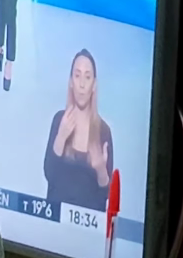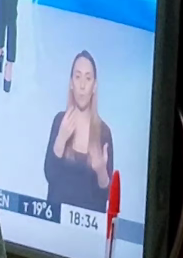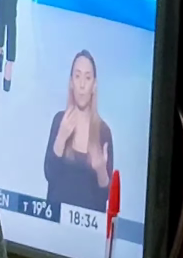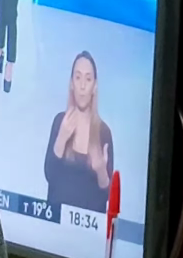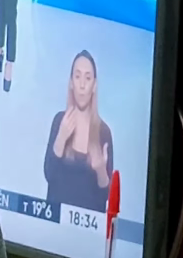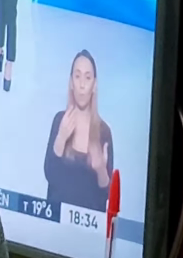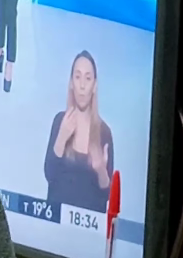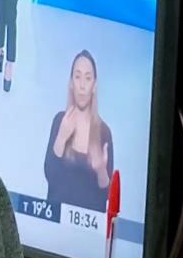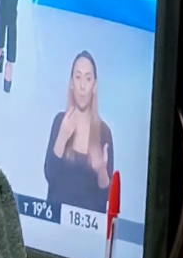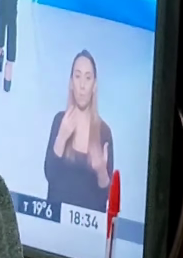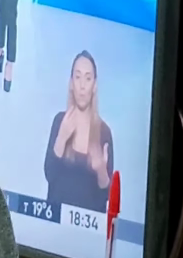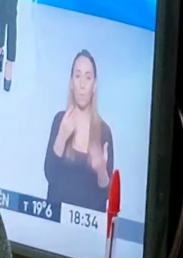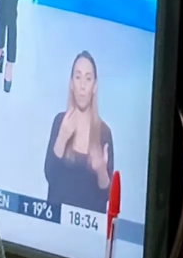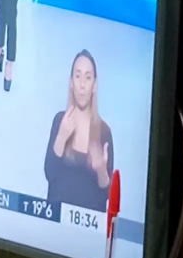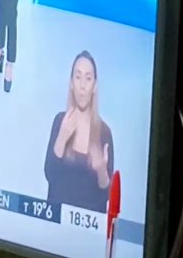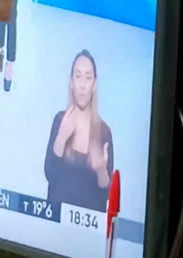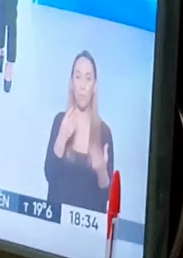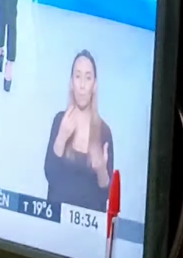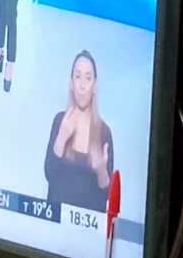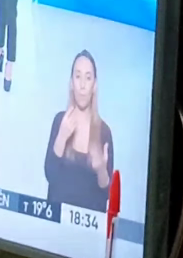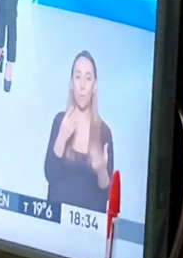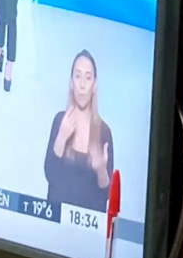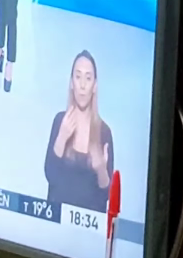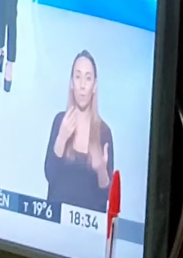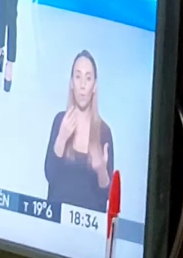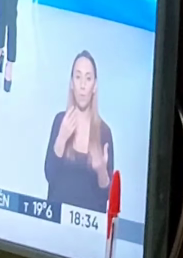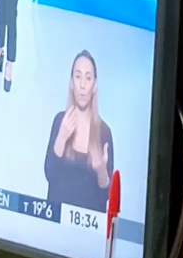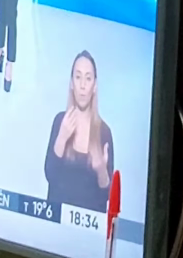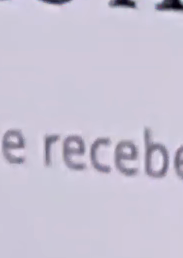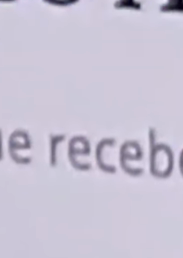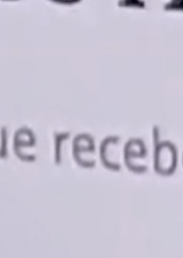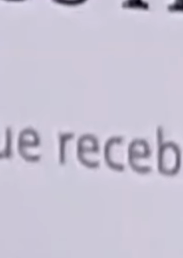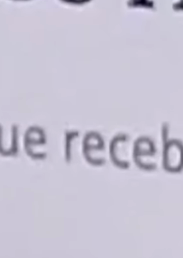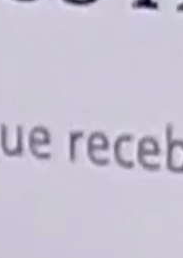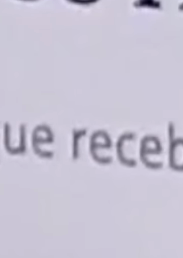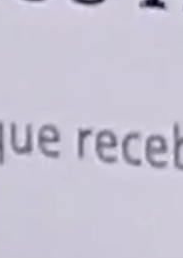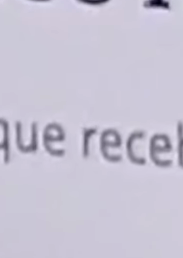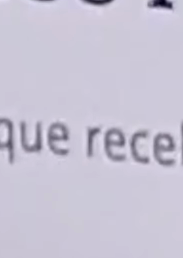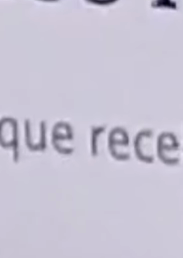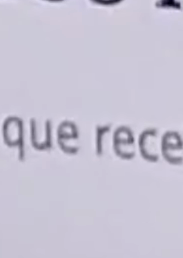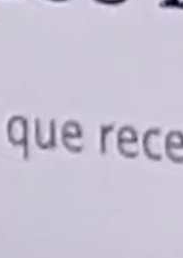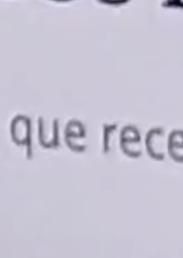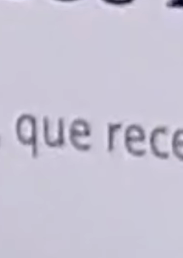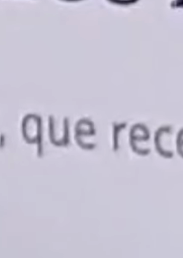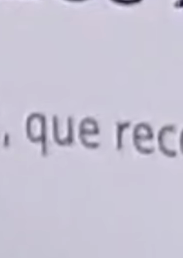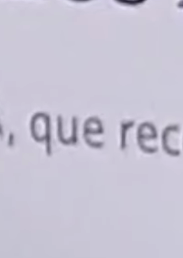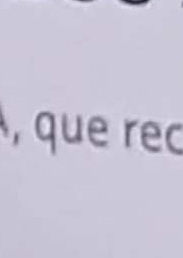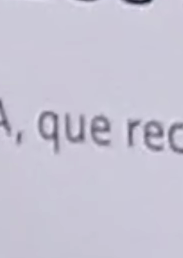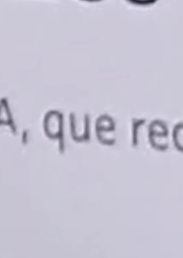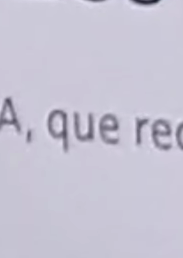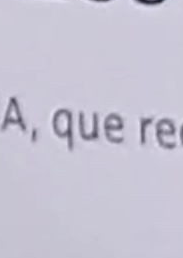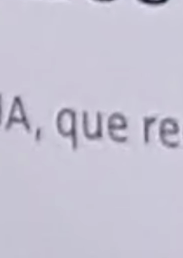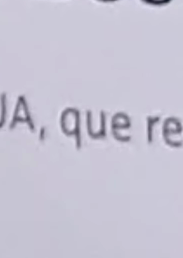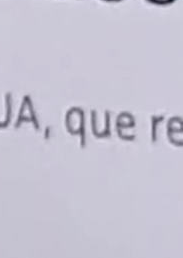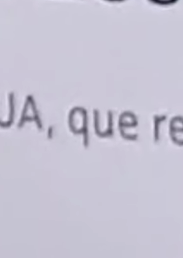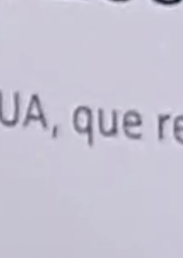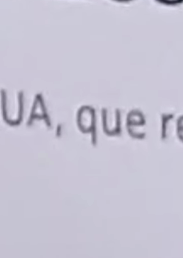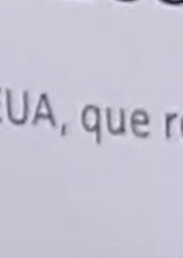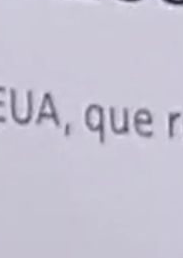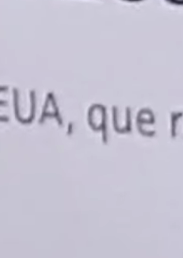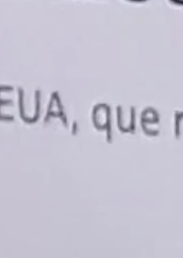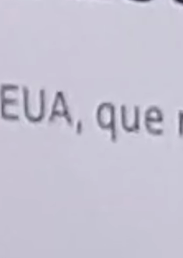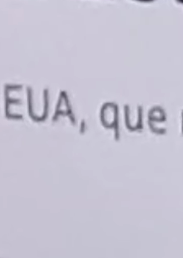A gente vai falar daqui a pouco dessa notícia da Folha de São Paulo, dizendo que intervenção antes da